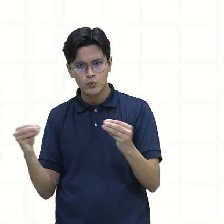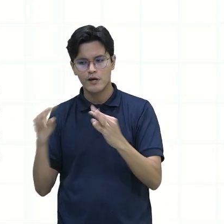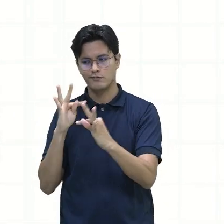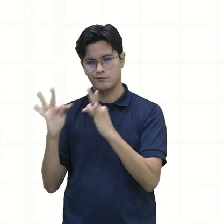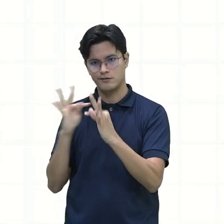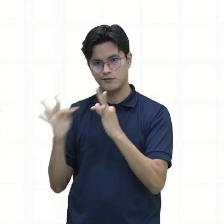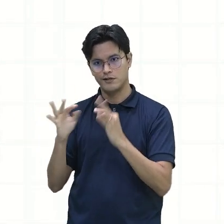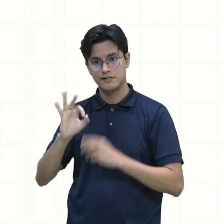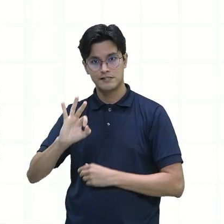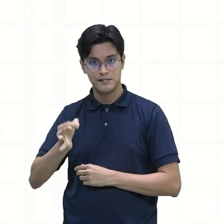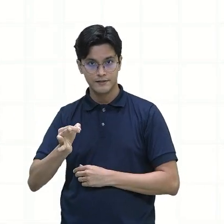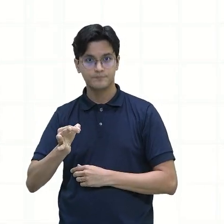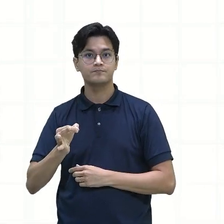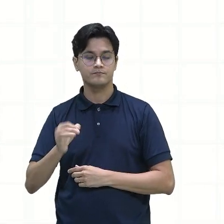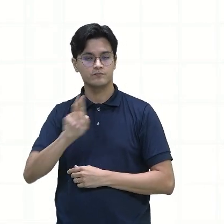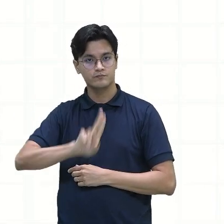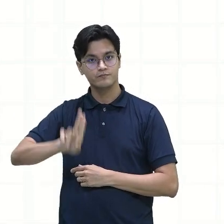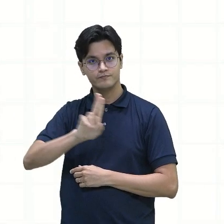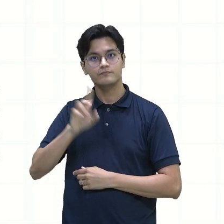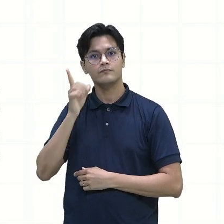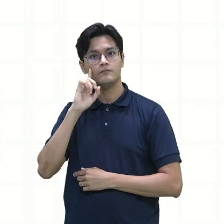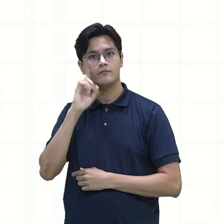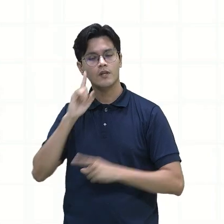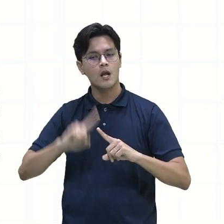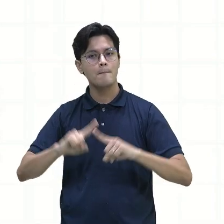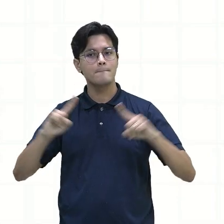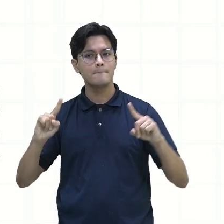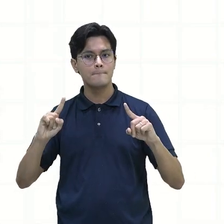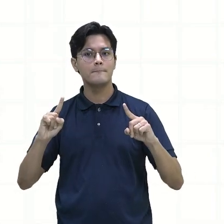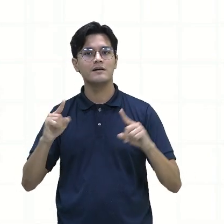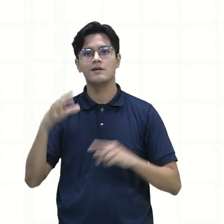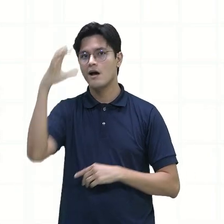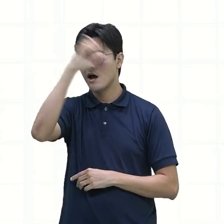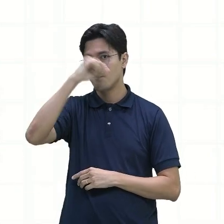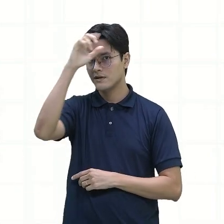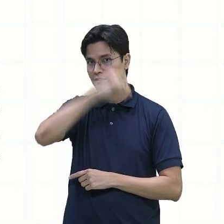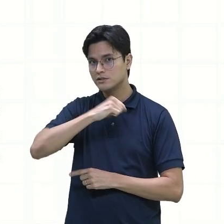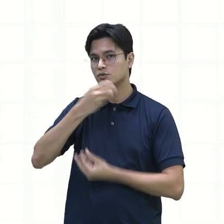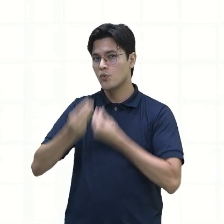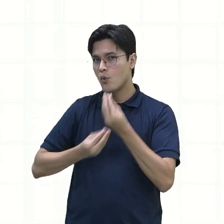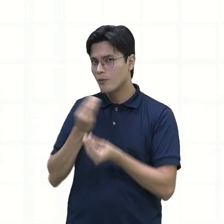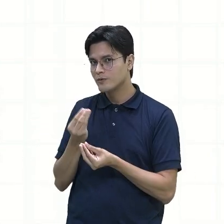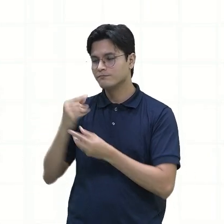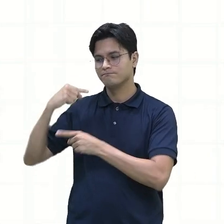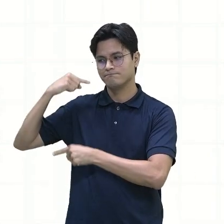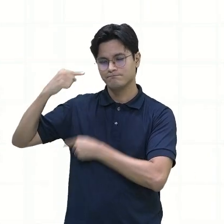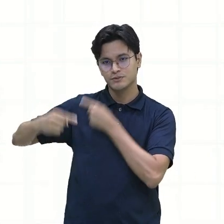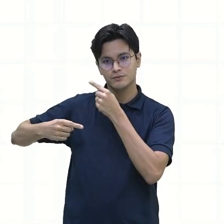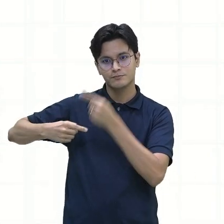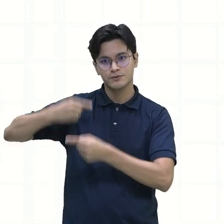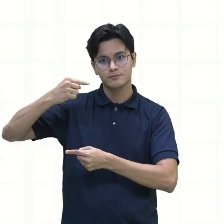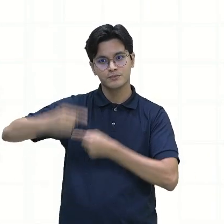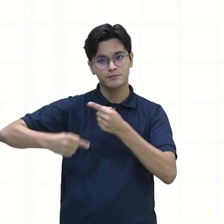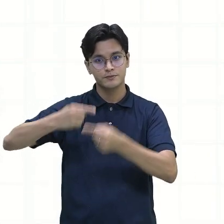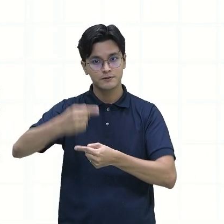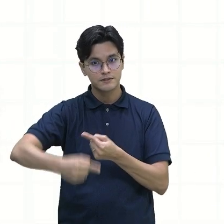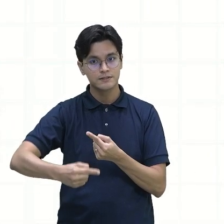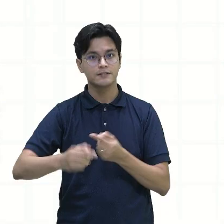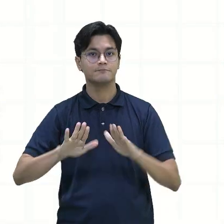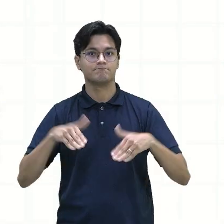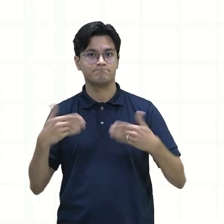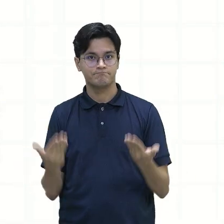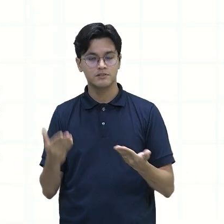utilizado que no dia a dia, mas que foram aprendidos de pais para filhos, né? Essa